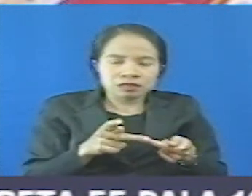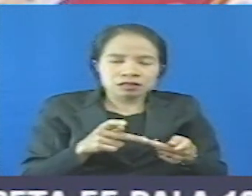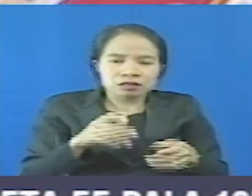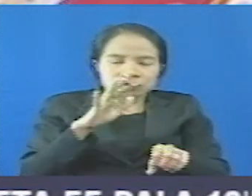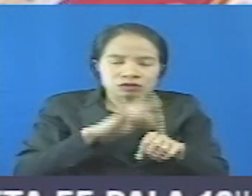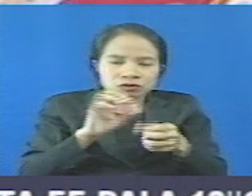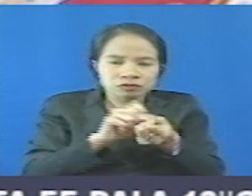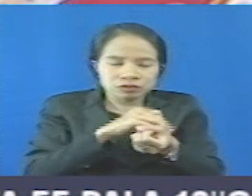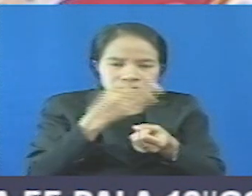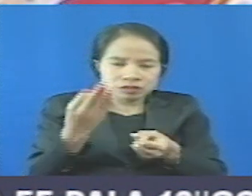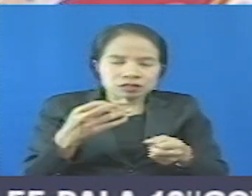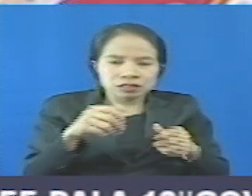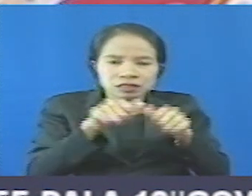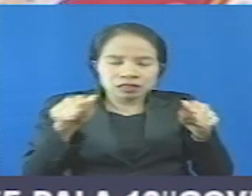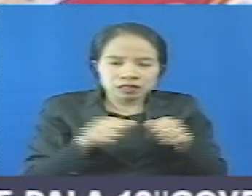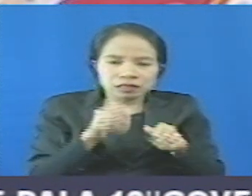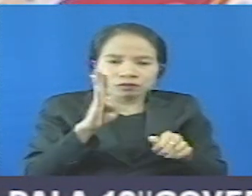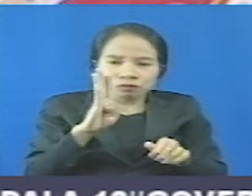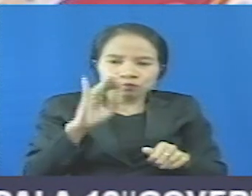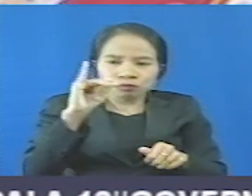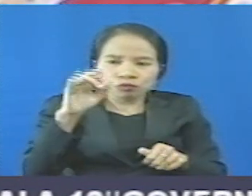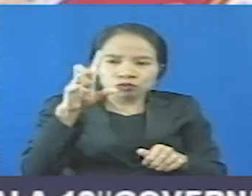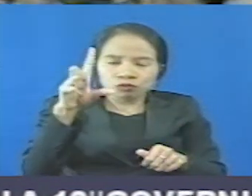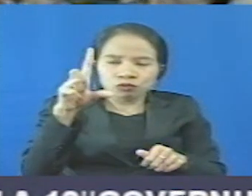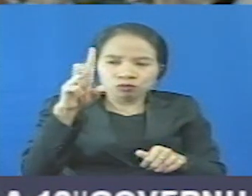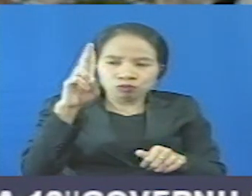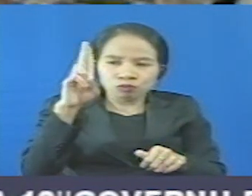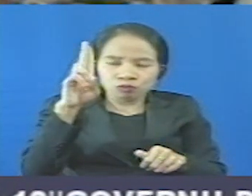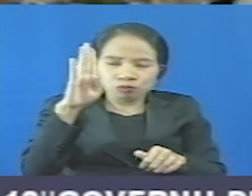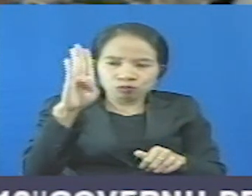aldeia Builai Balcão na Berzeita Suab.